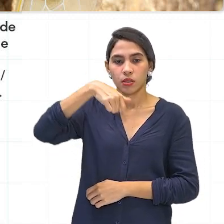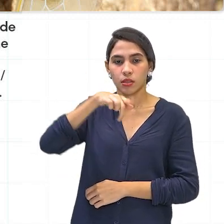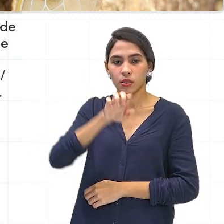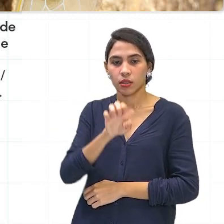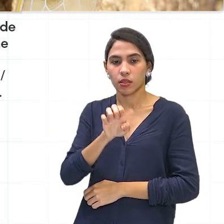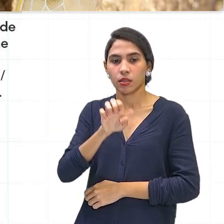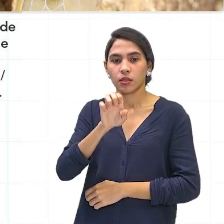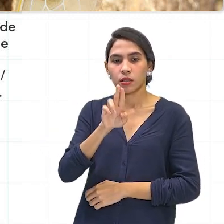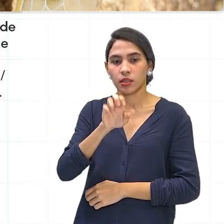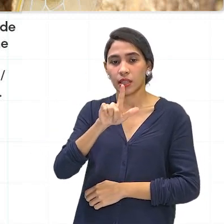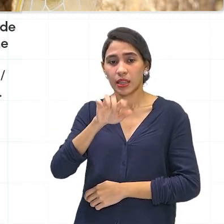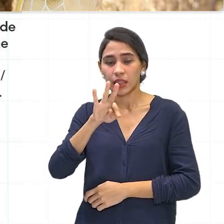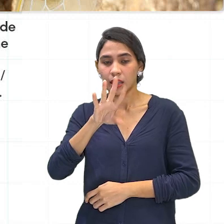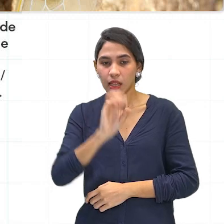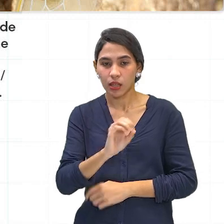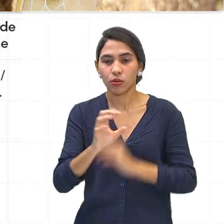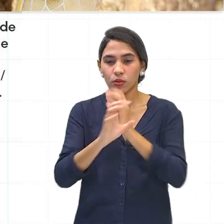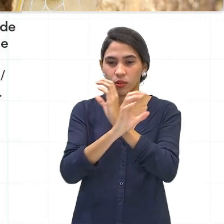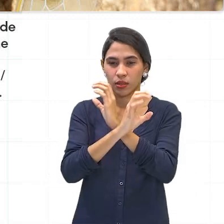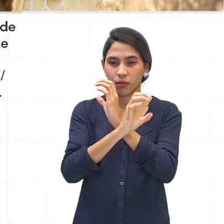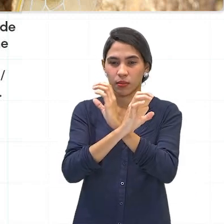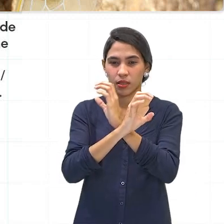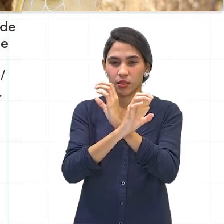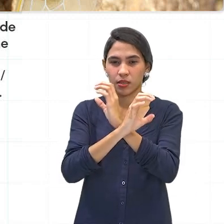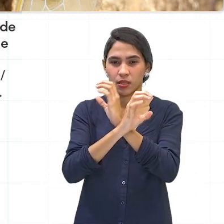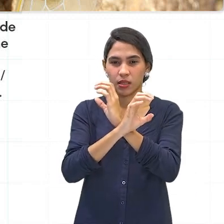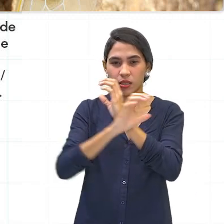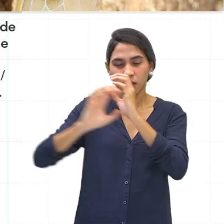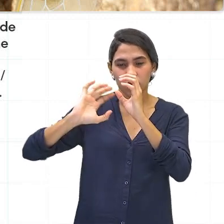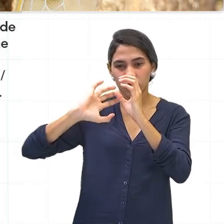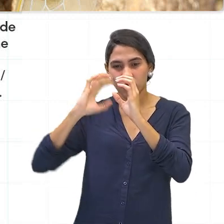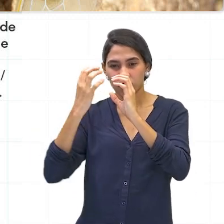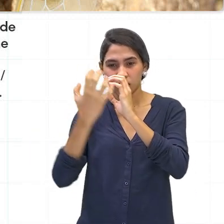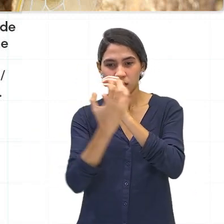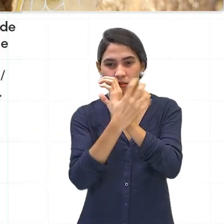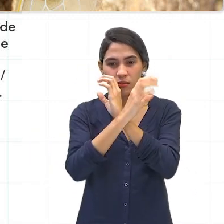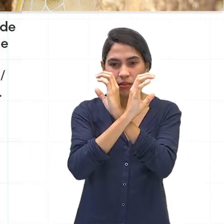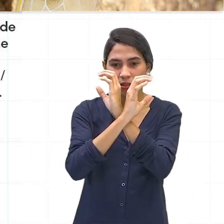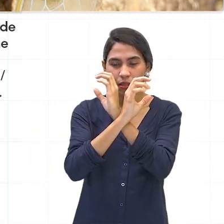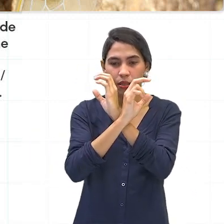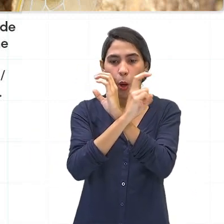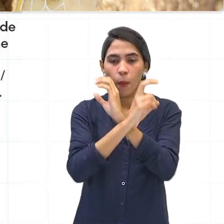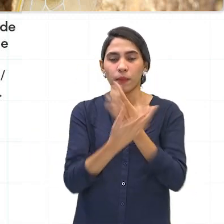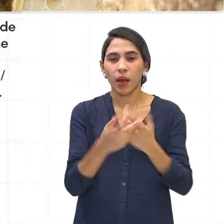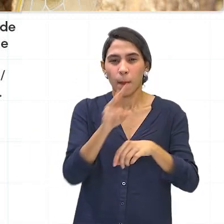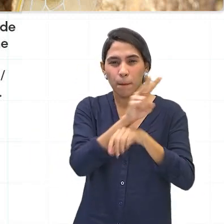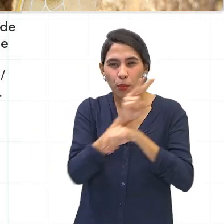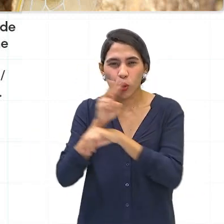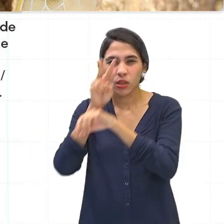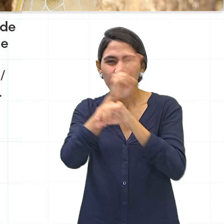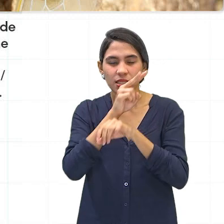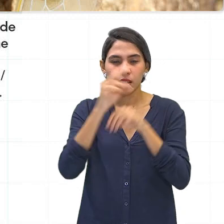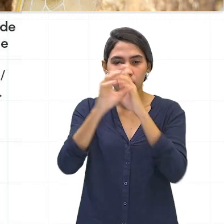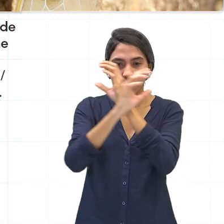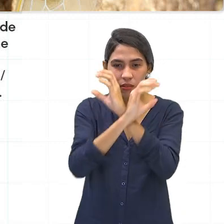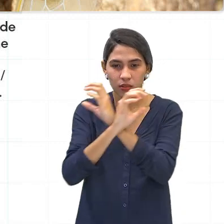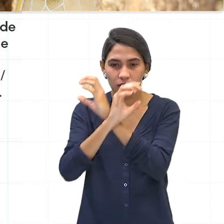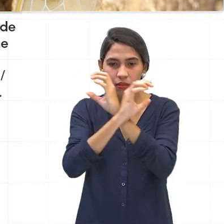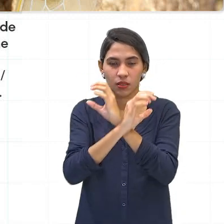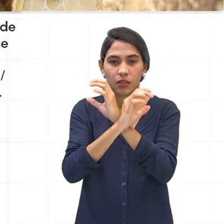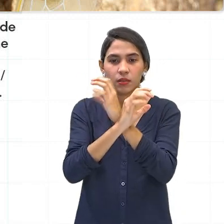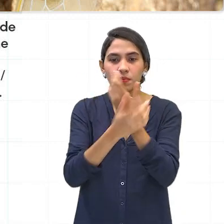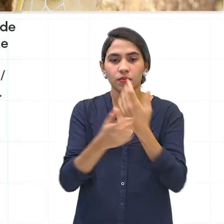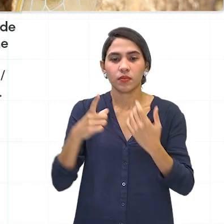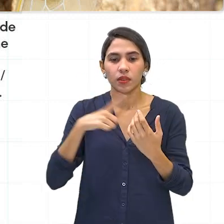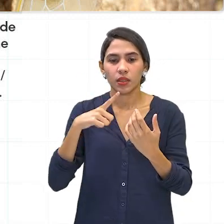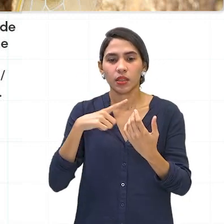se apresenta como se fosse ali uma carapaça, né? Como se fosse uma armadura protegendo ali os seus órgãos internos. E é